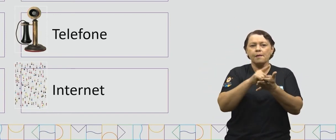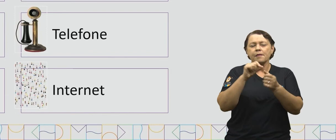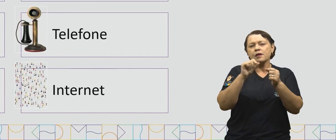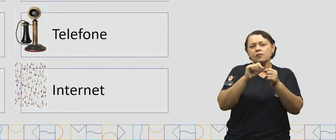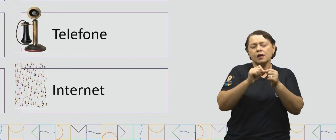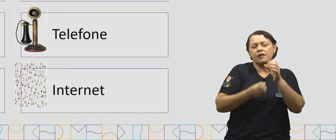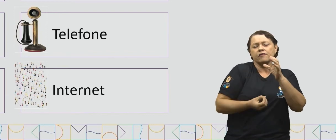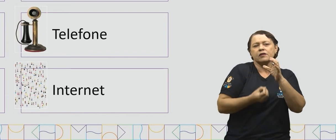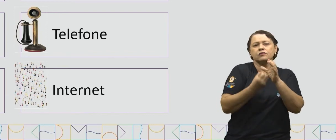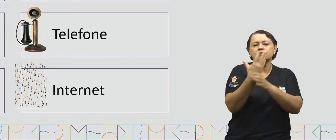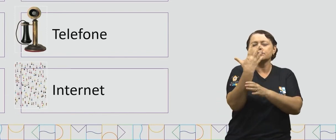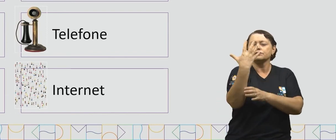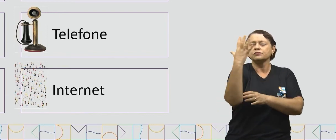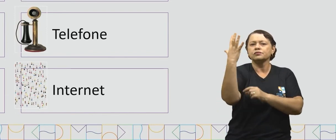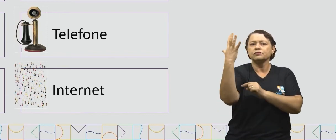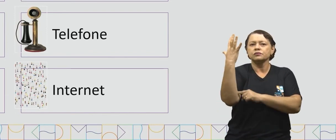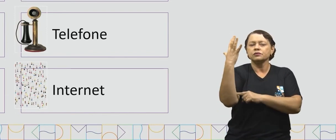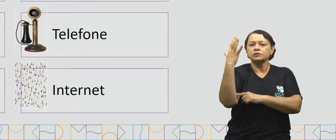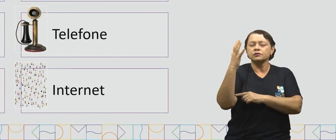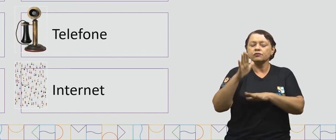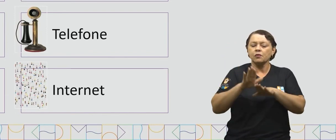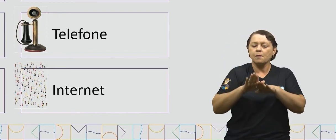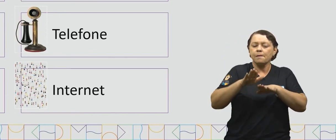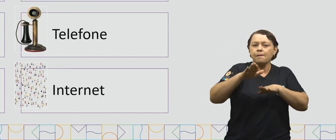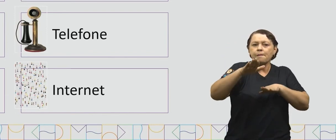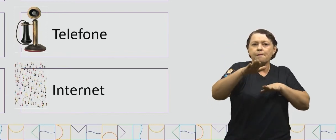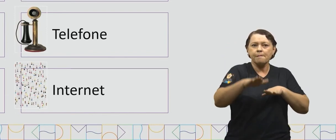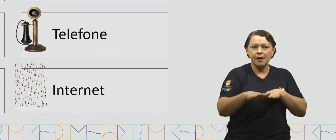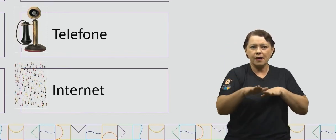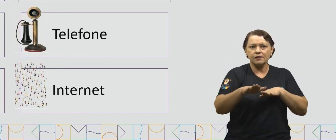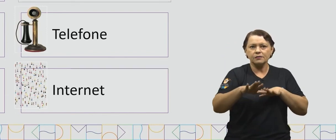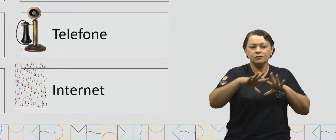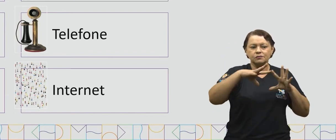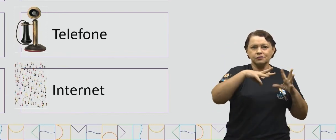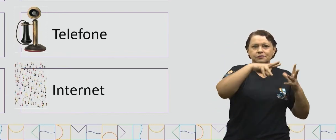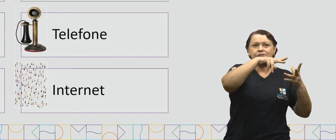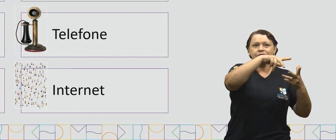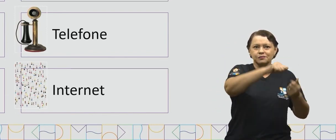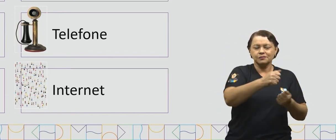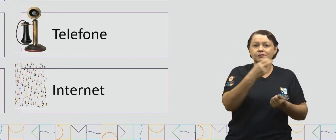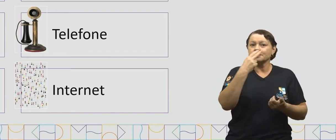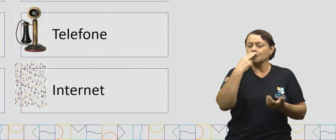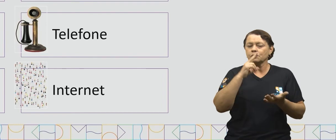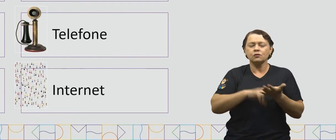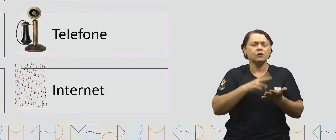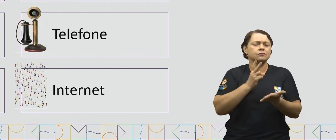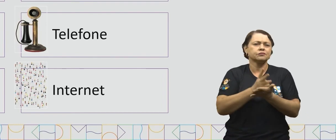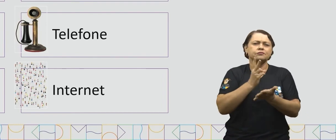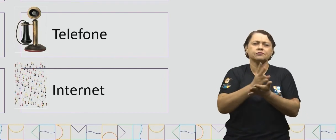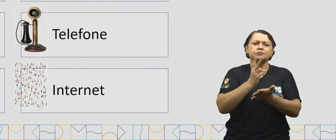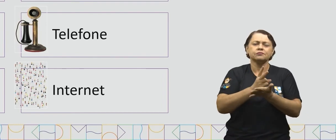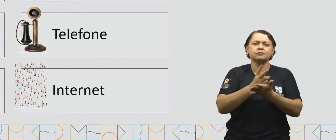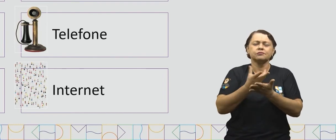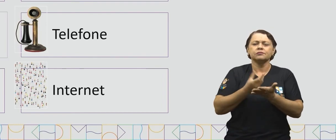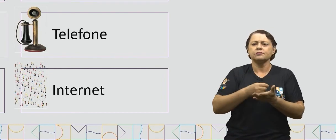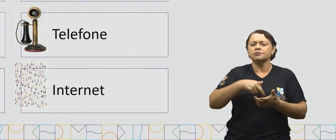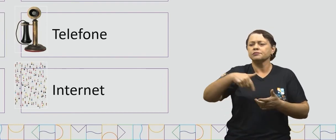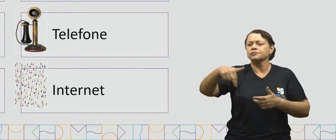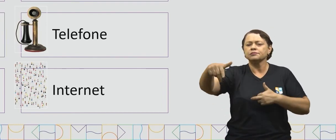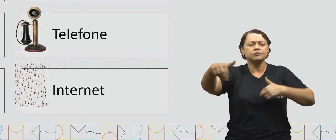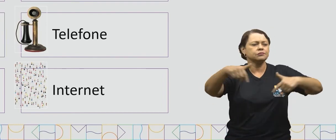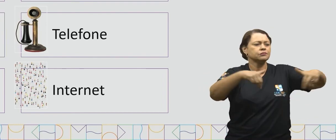fibras vegetais, foi um grande salto para a humanidade. Os correios sempre levavam mensagens de um lugar para o outro.